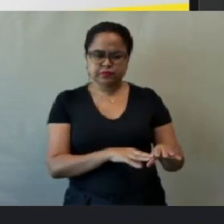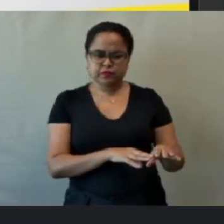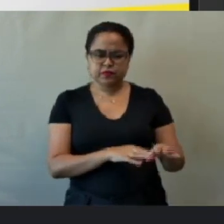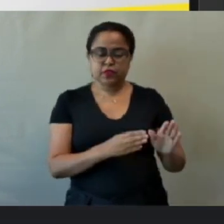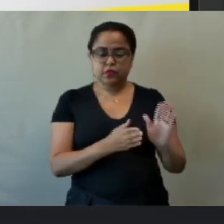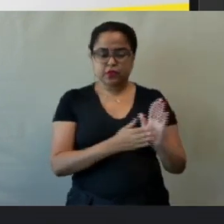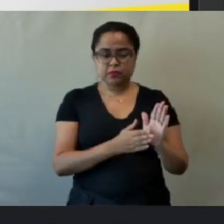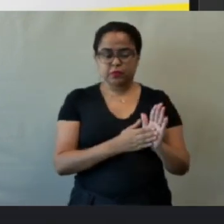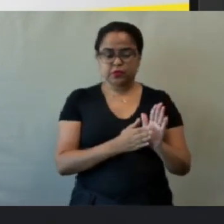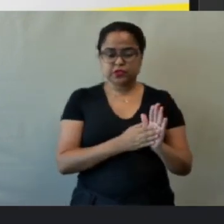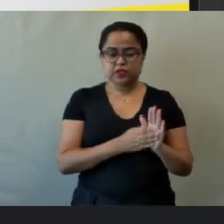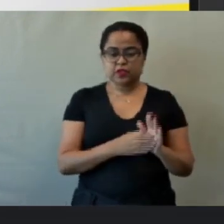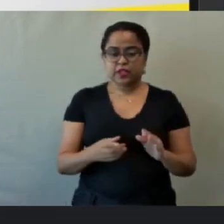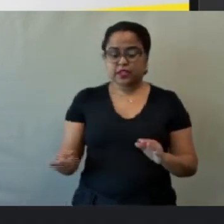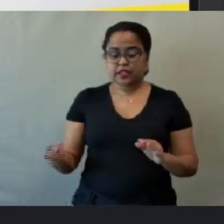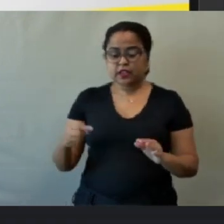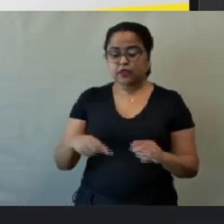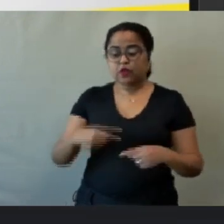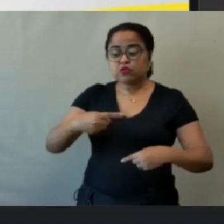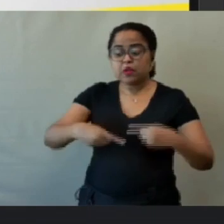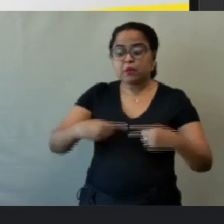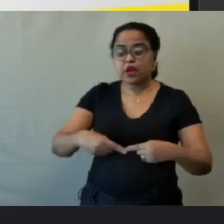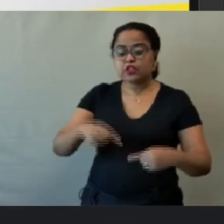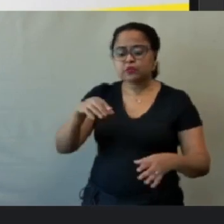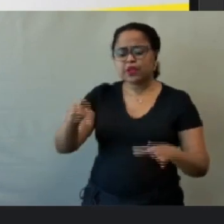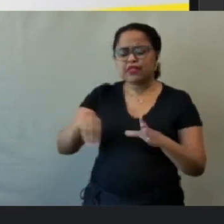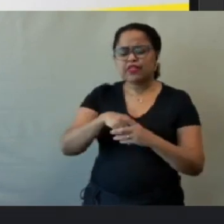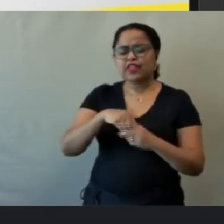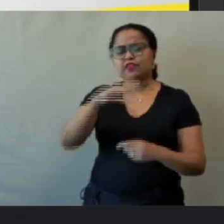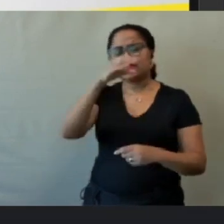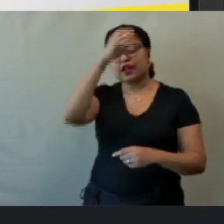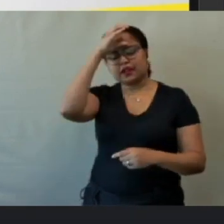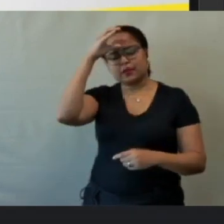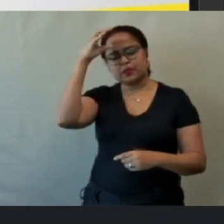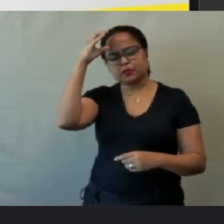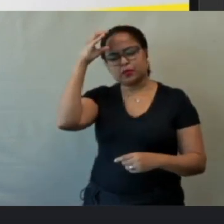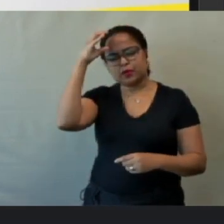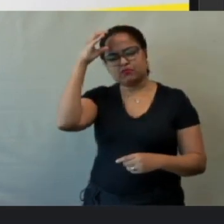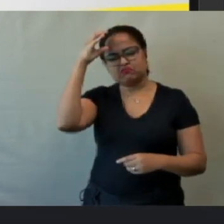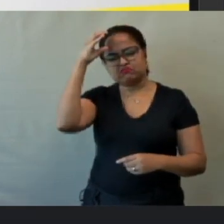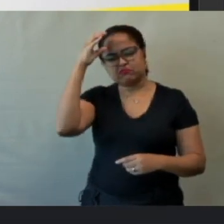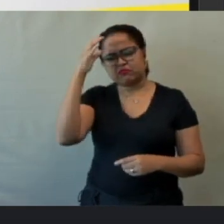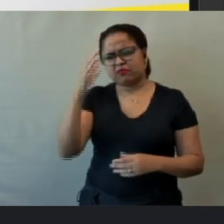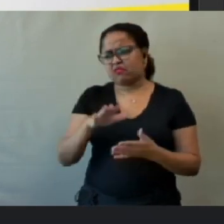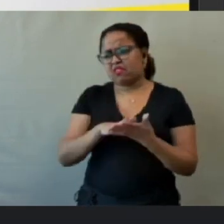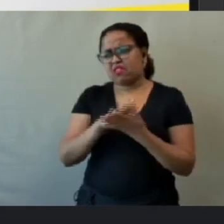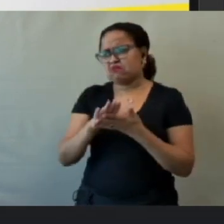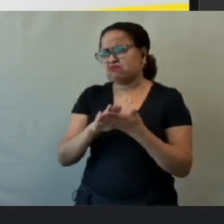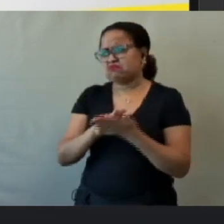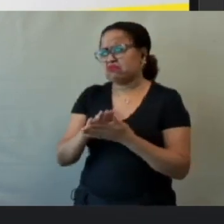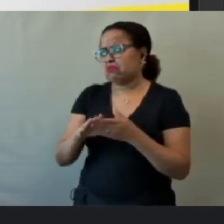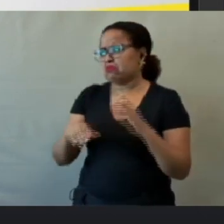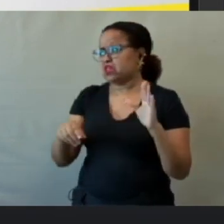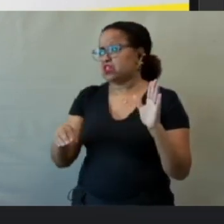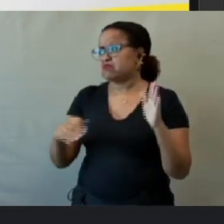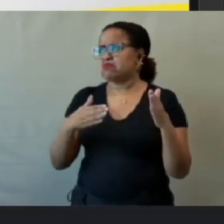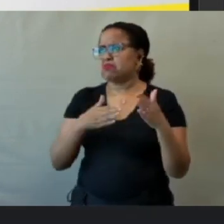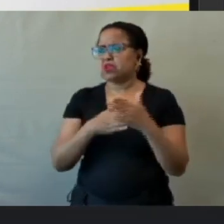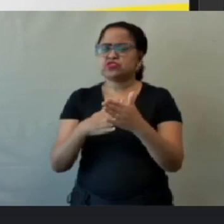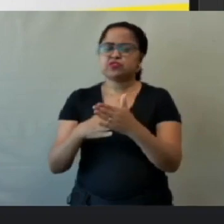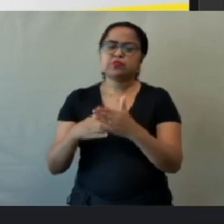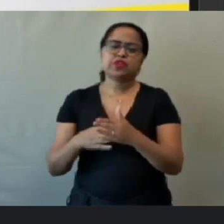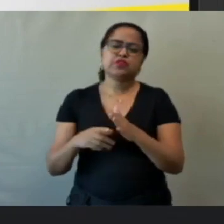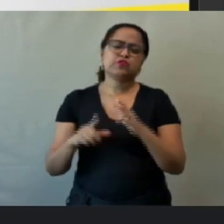quer trazer o debate para a Câmara Municipal, que nada impede da gente, com a discussão com o Legislativo, de